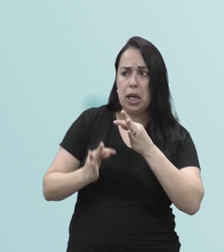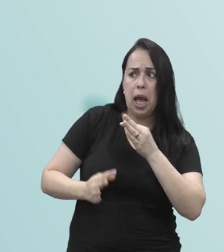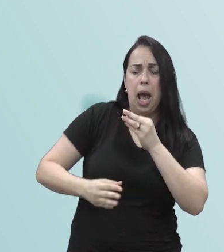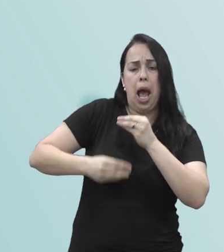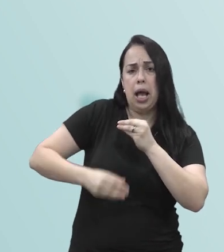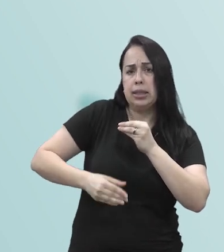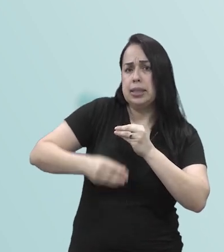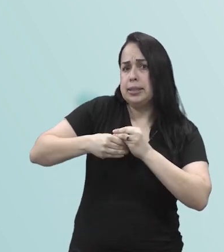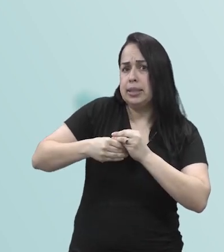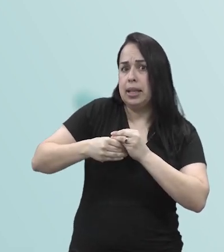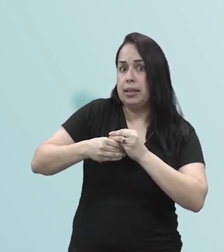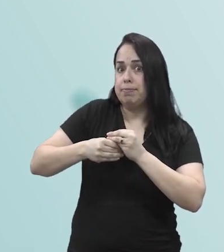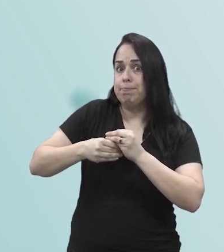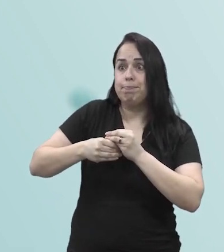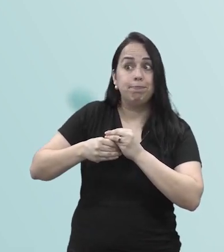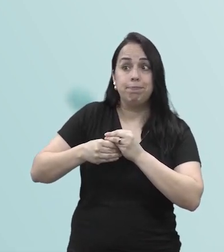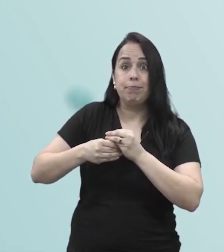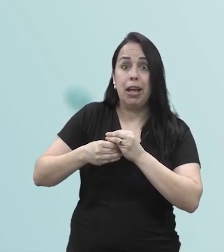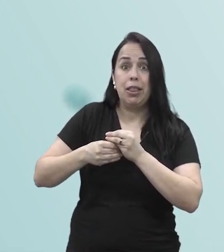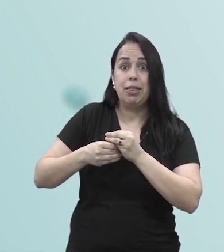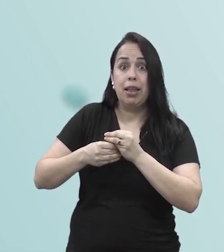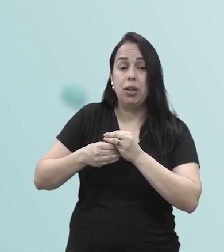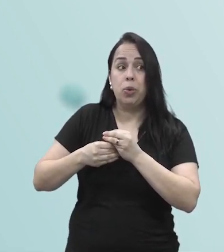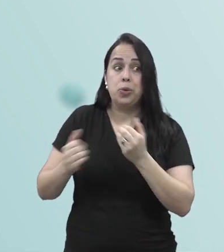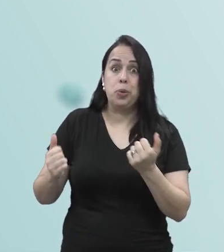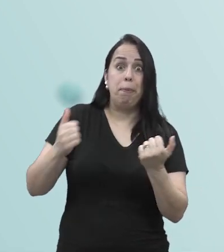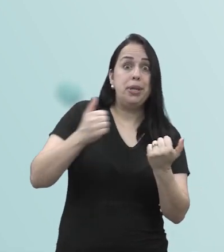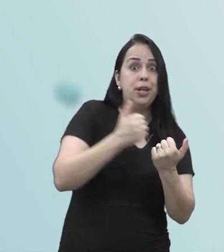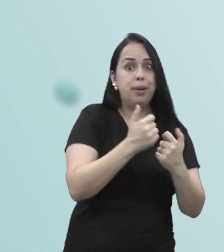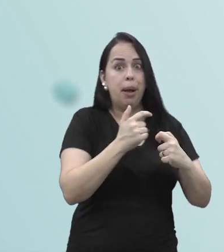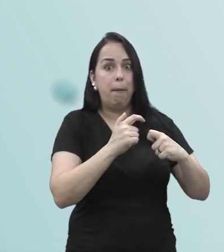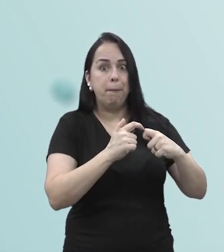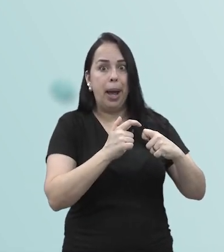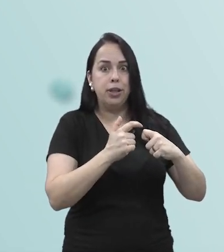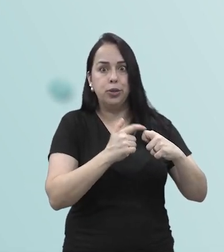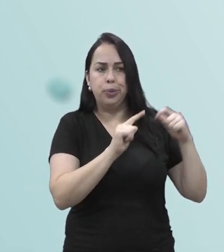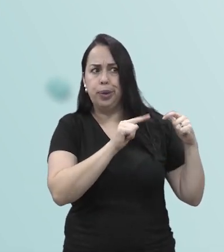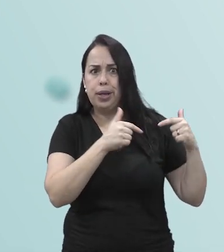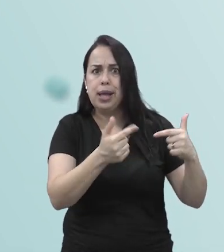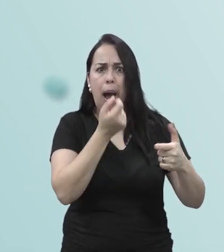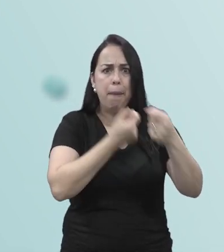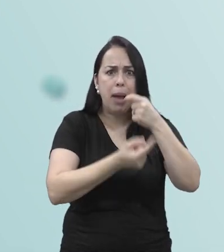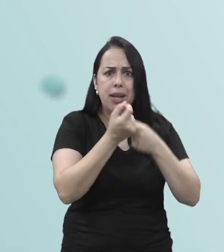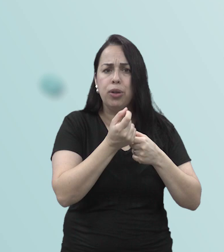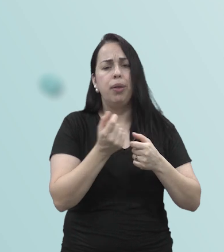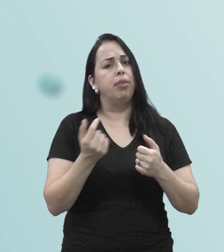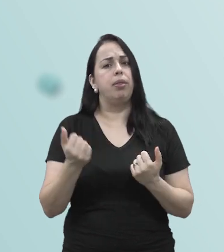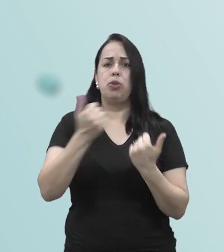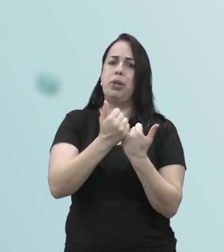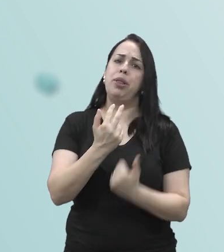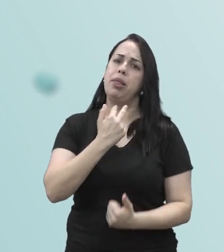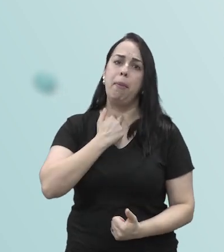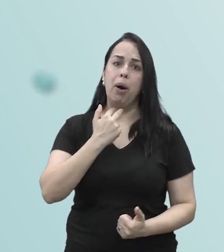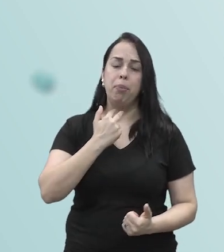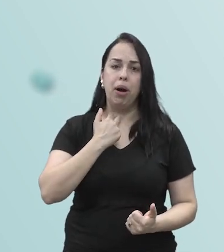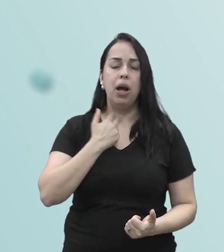pode, de forma alguma, substituir a medicina tradicional? Antigamente era utilizado um termo que